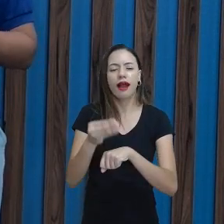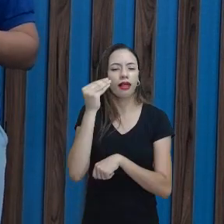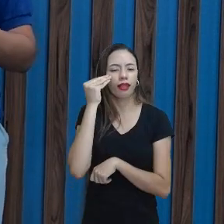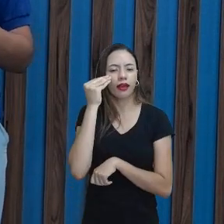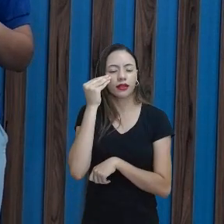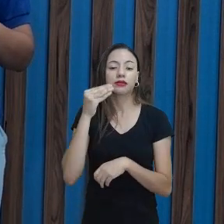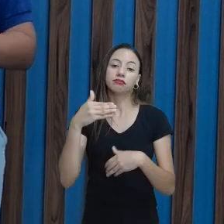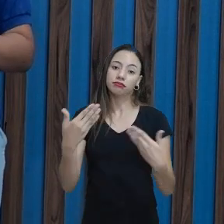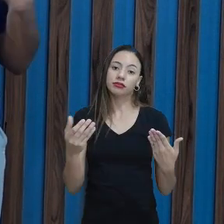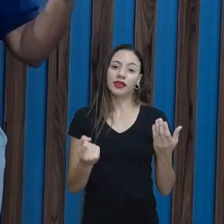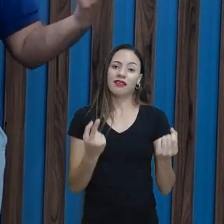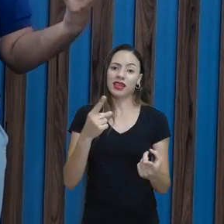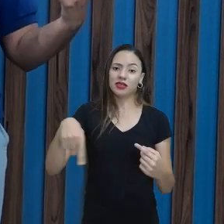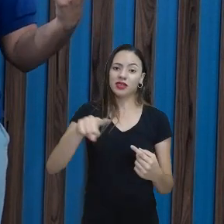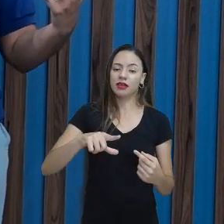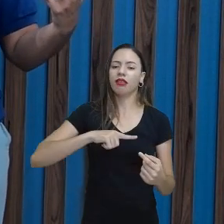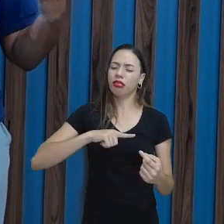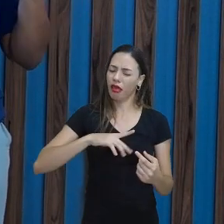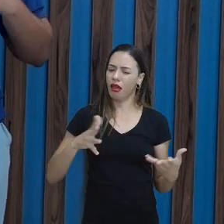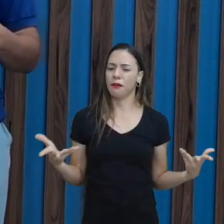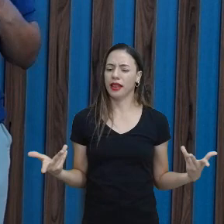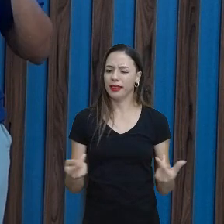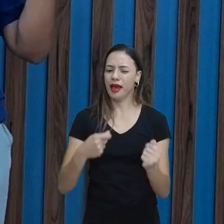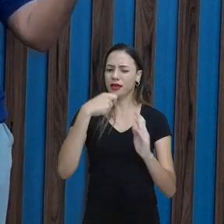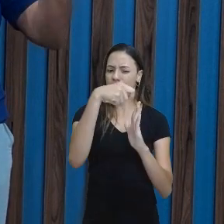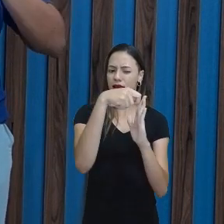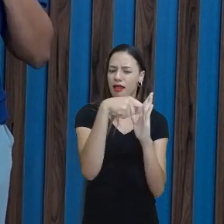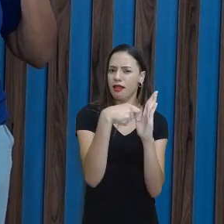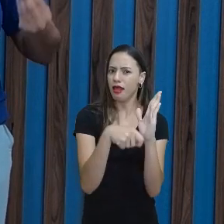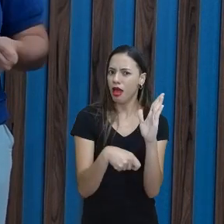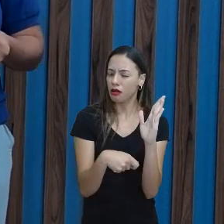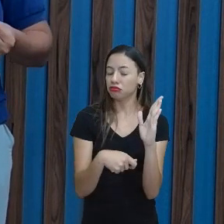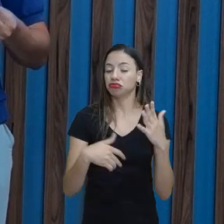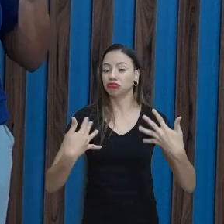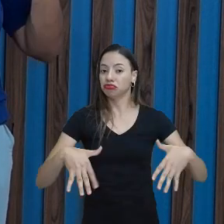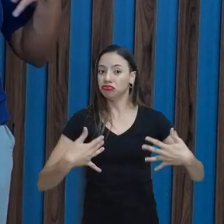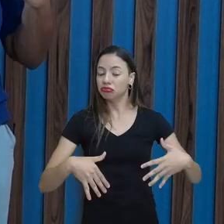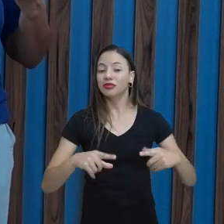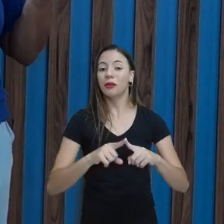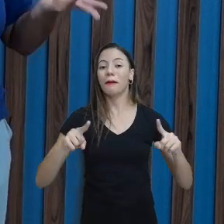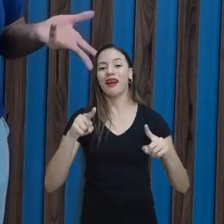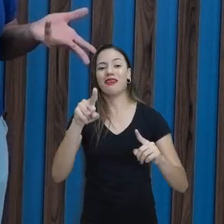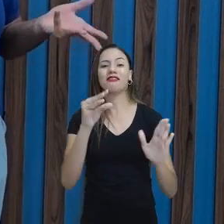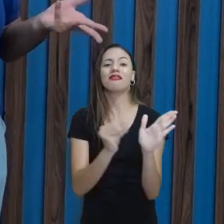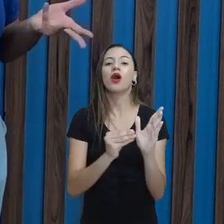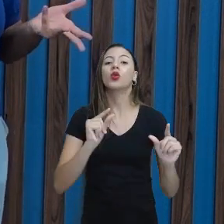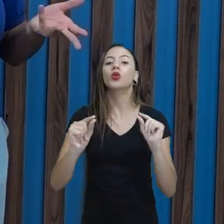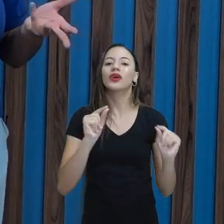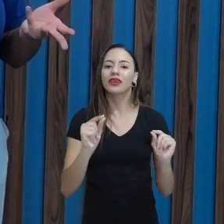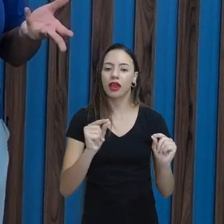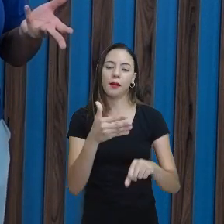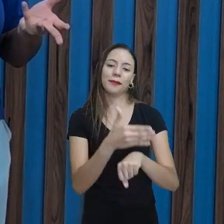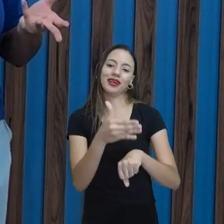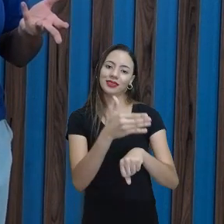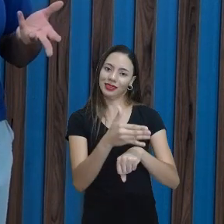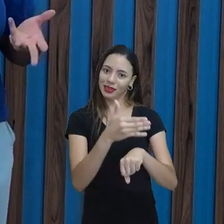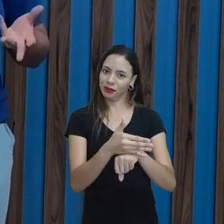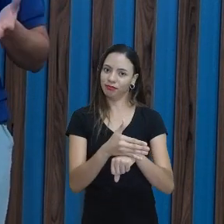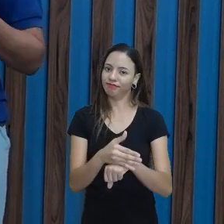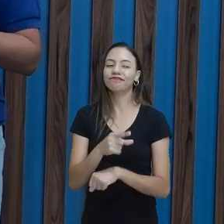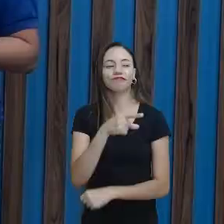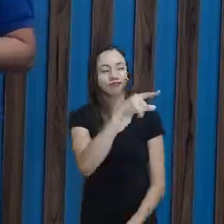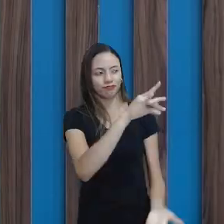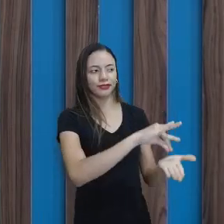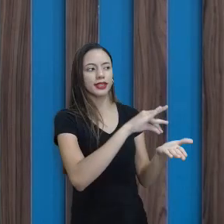uma habilidade de escrita muito boa, conseguem articular o texto, mas o que falta é a prática. Professora Camille,